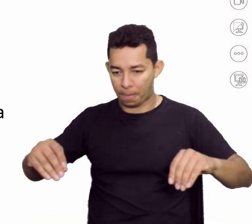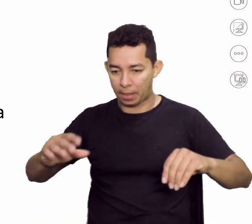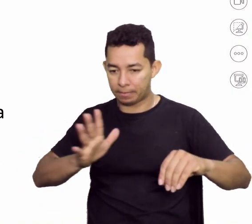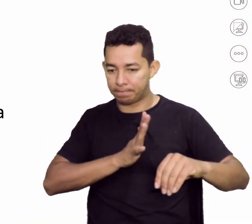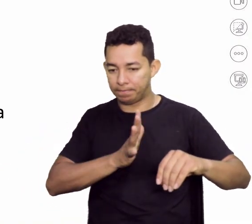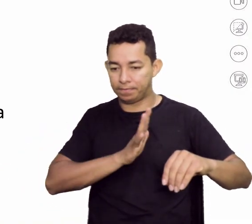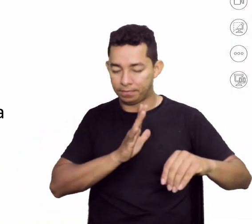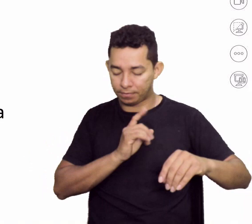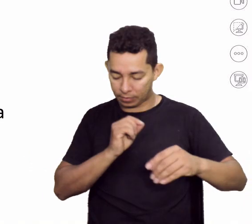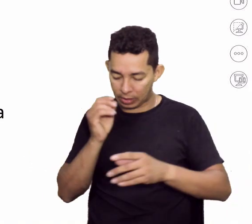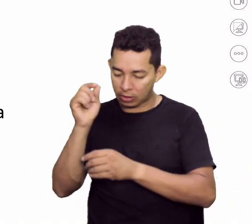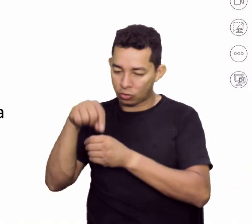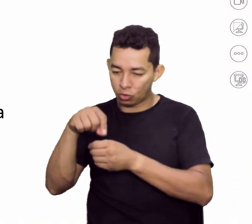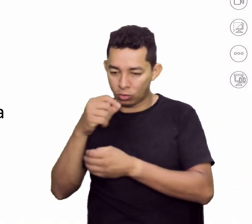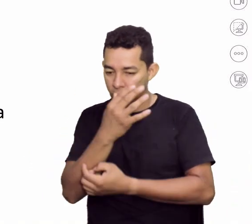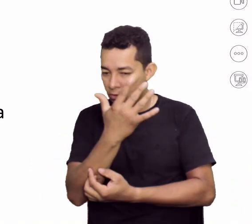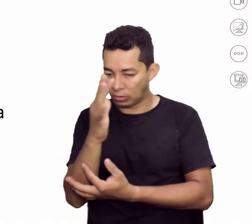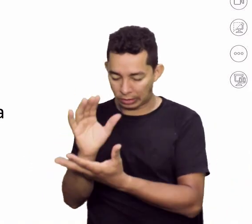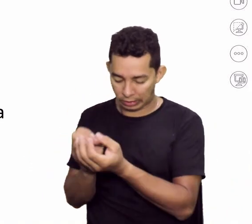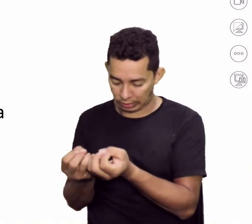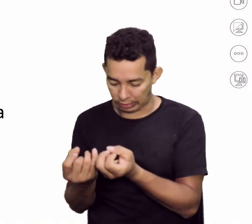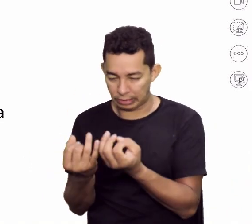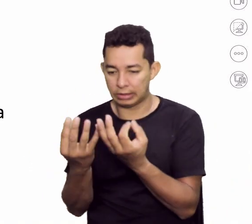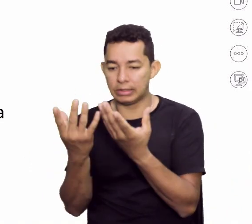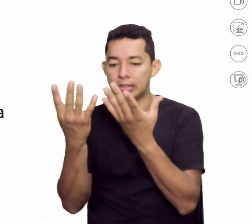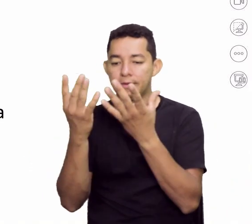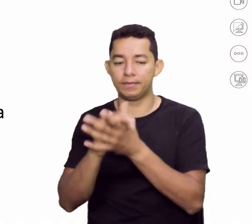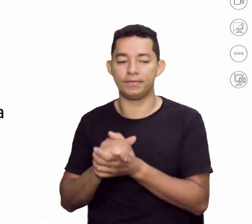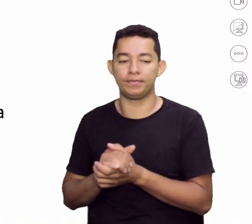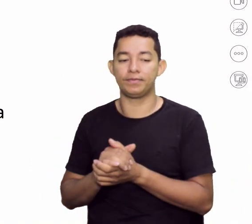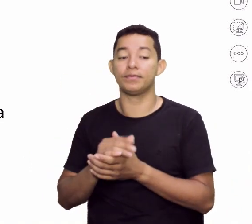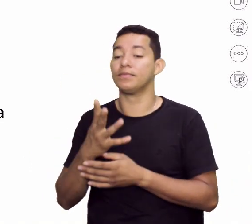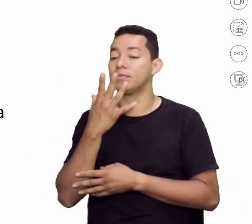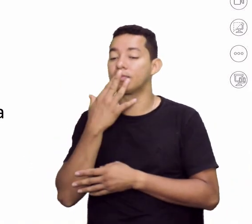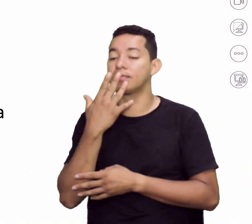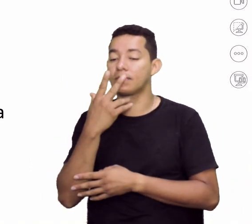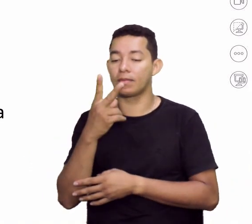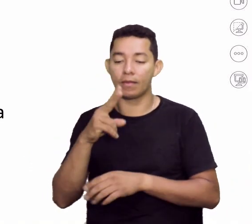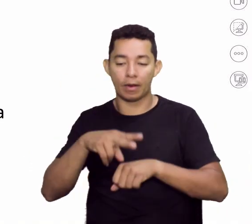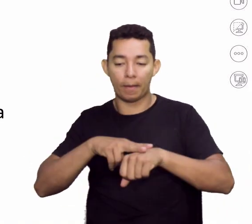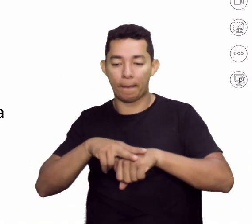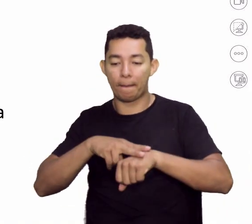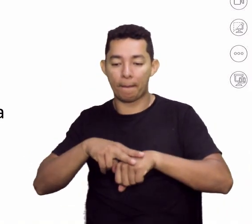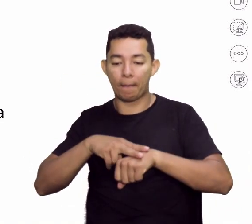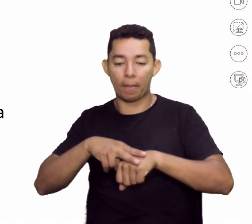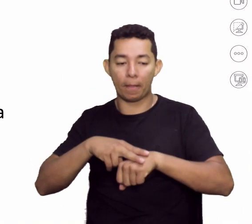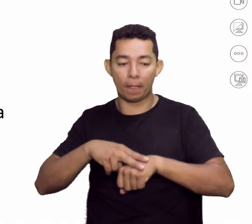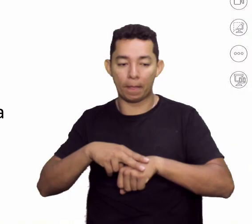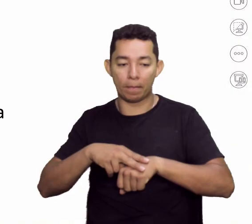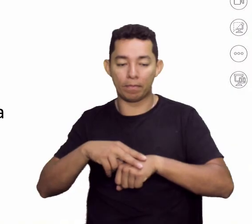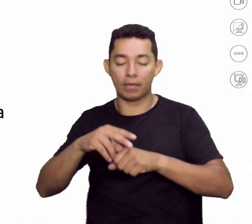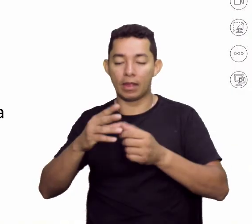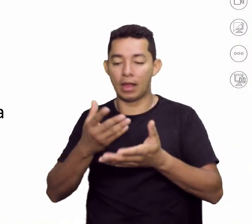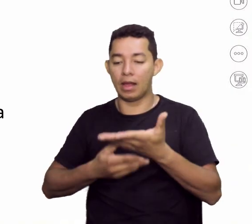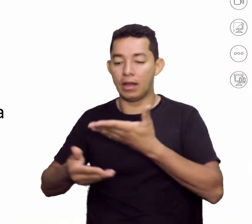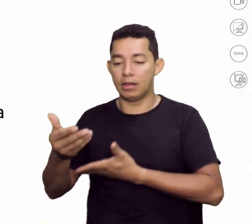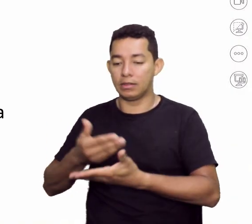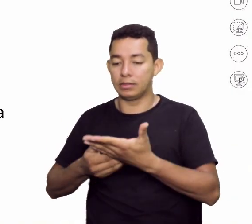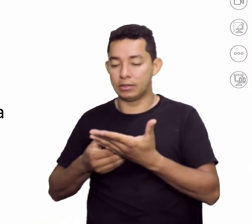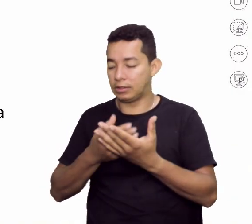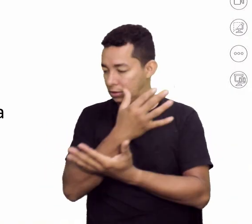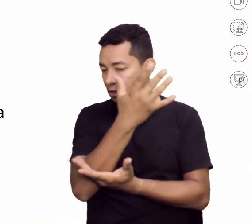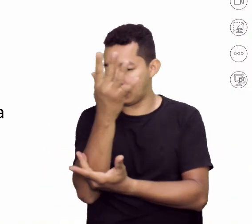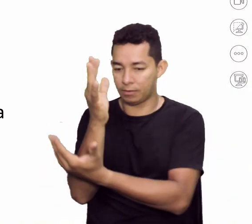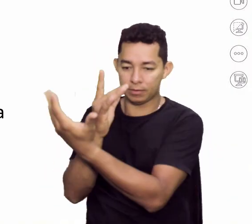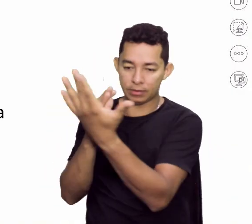para plantio e tudo mais. O verde, associado à vegetação e à regeneração,